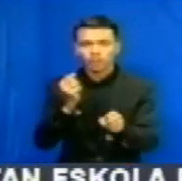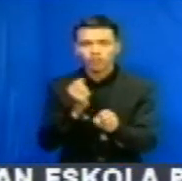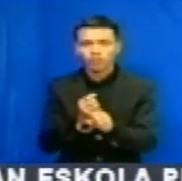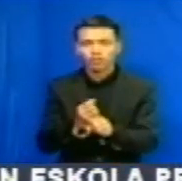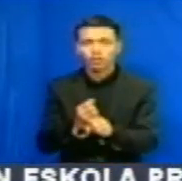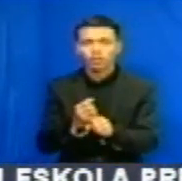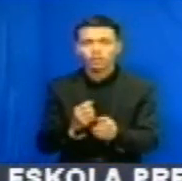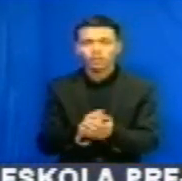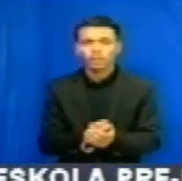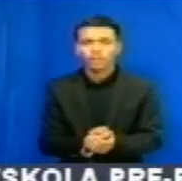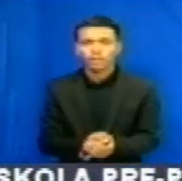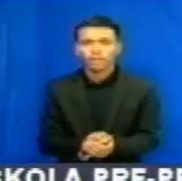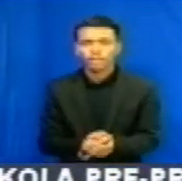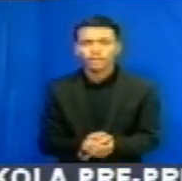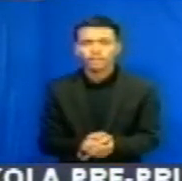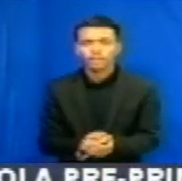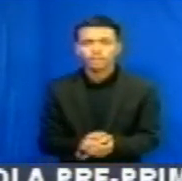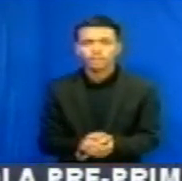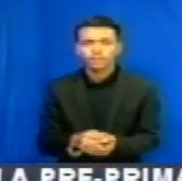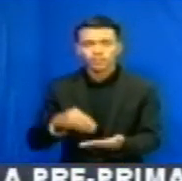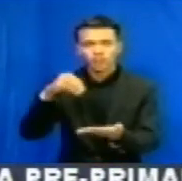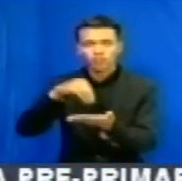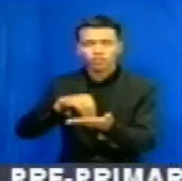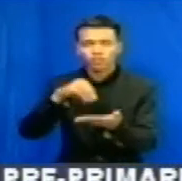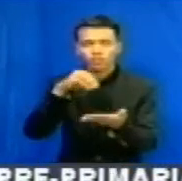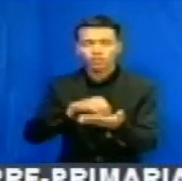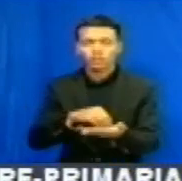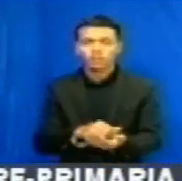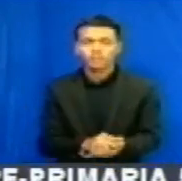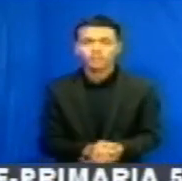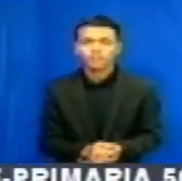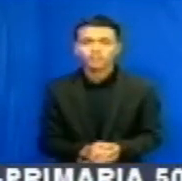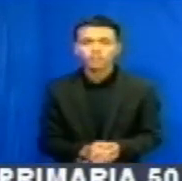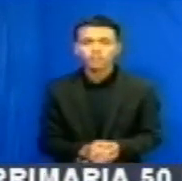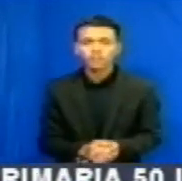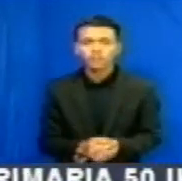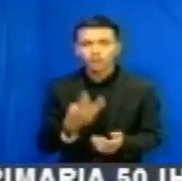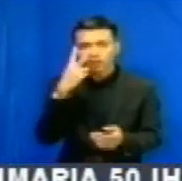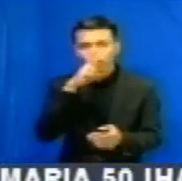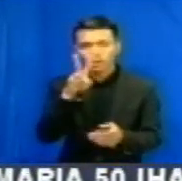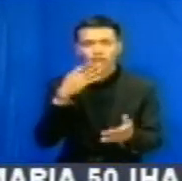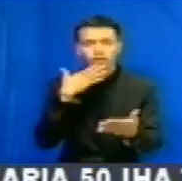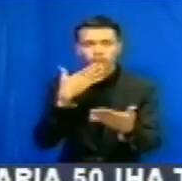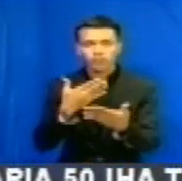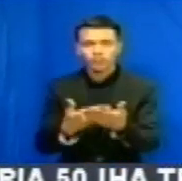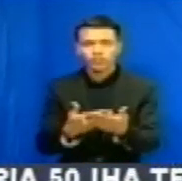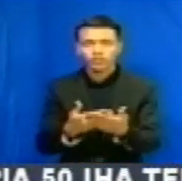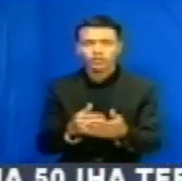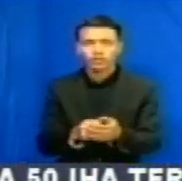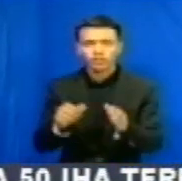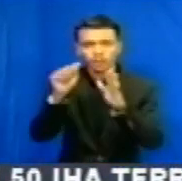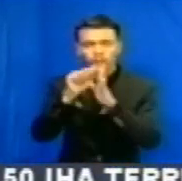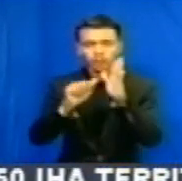e alterações que a barca ajusta vai de nem, ajusta vai de nova, define de dia que nem ponto valo e nem artigo